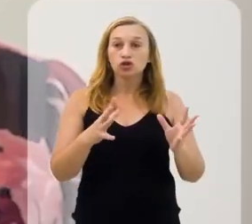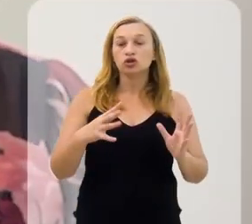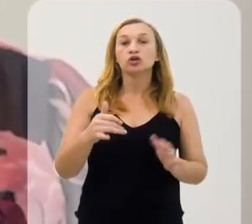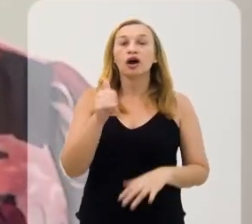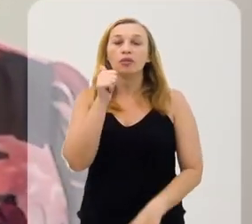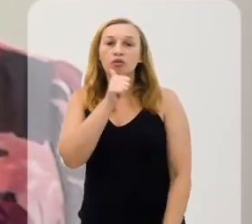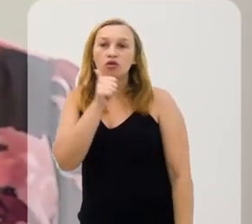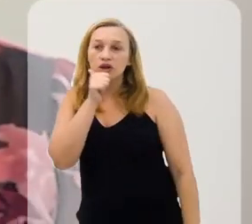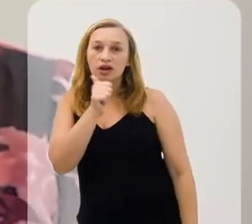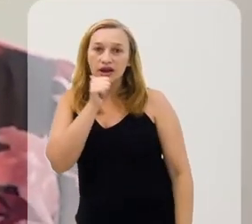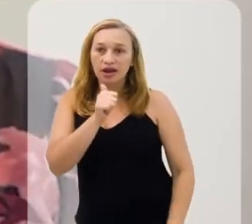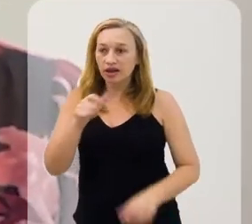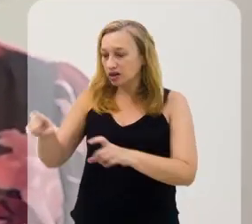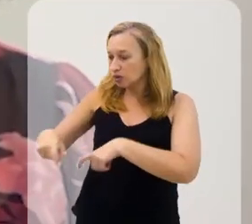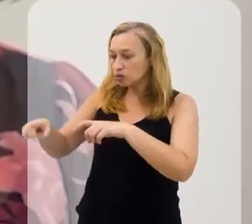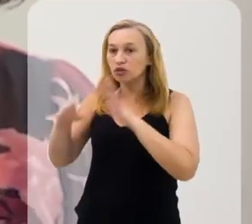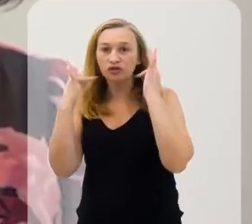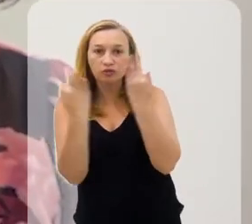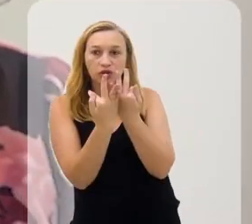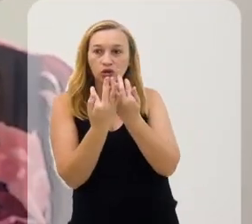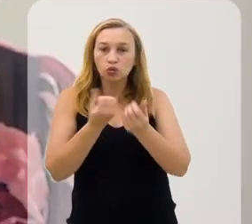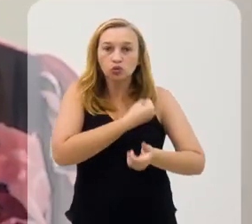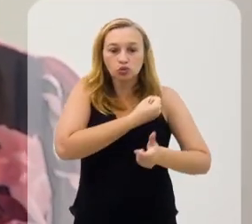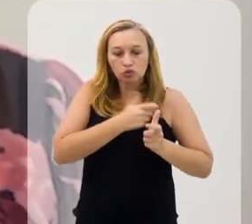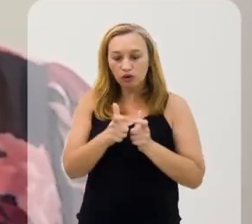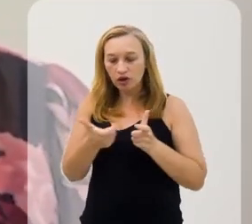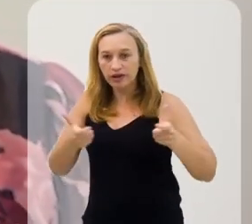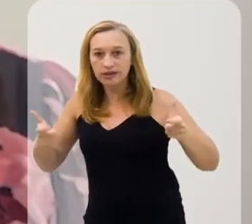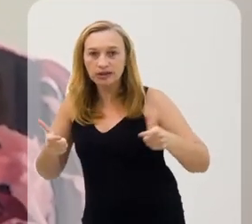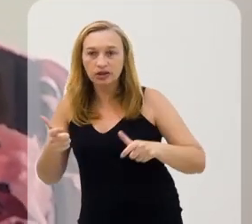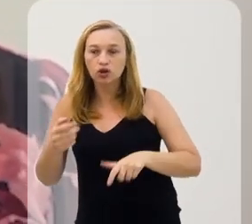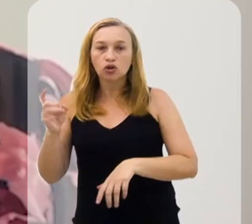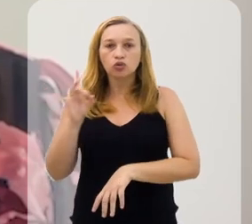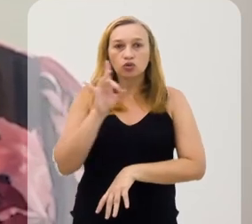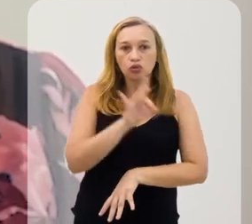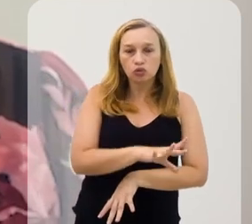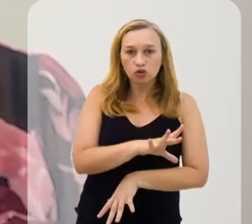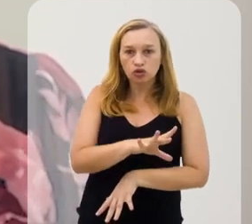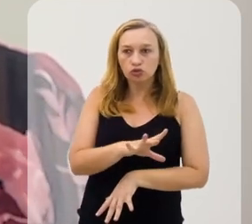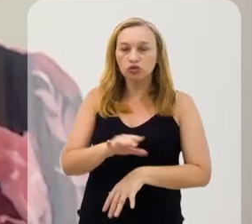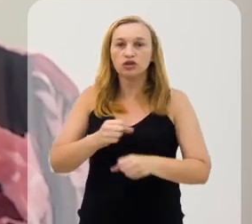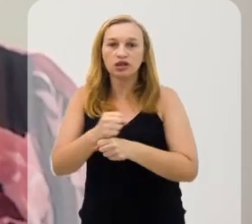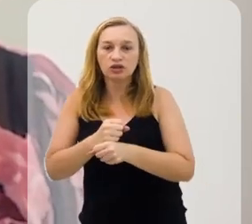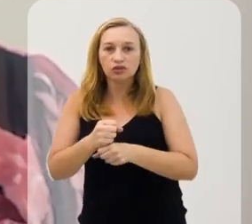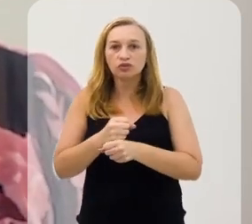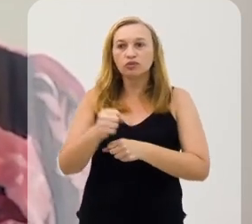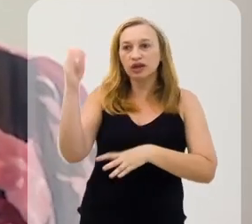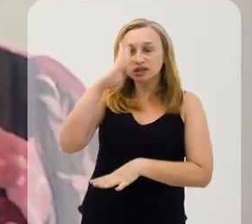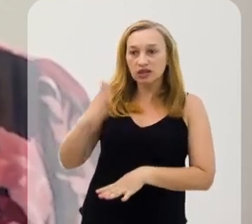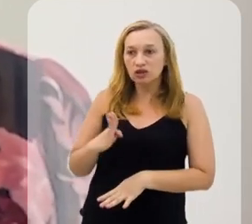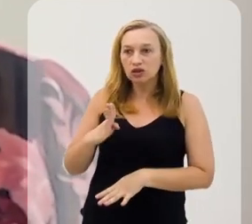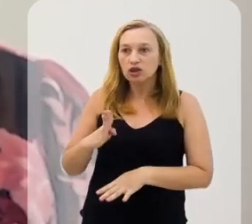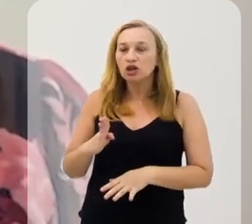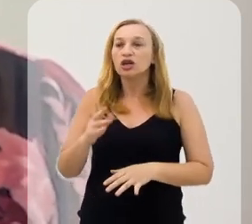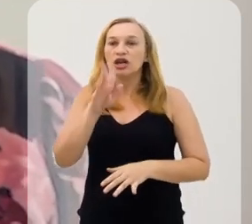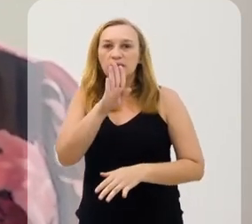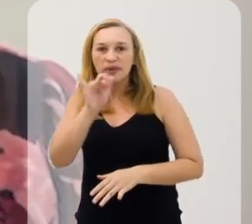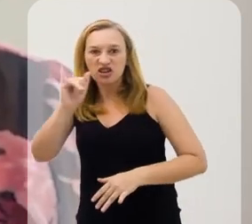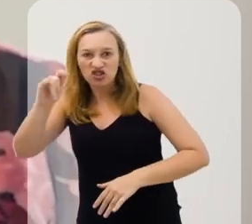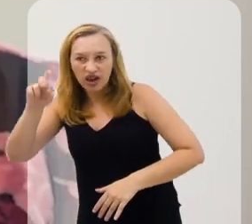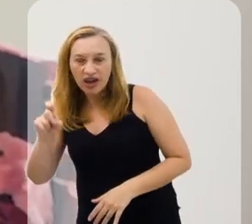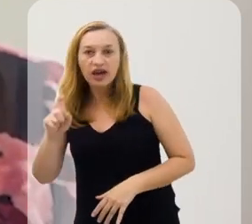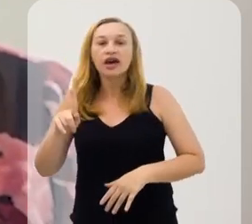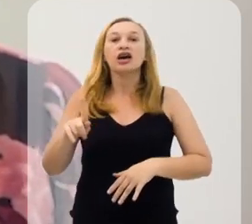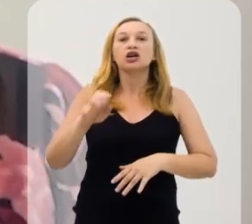participação feminina na agricultura familiar vem aumentando nos últimos anos no Brasil. Segundo o último censo agropecuário do IBGE,